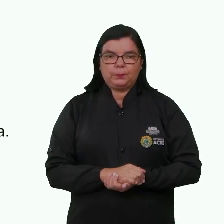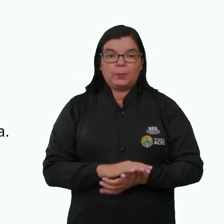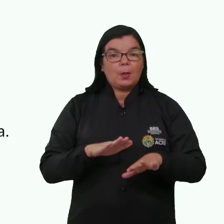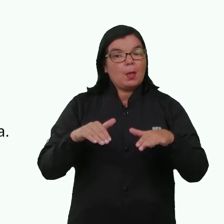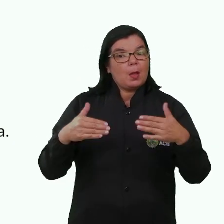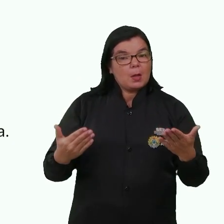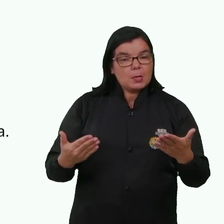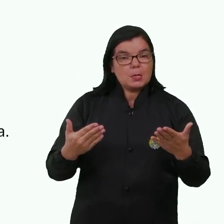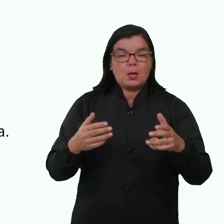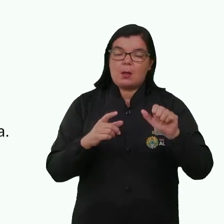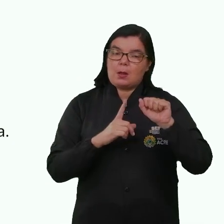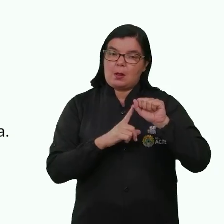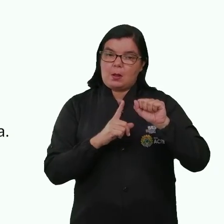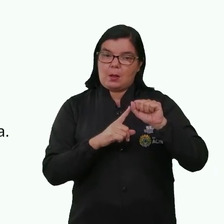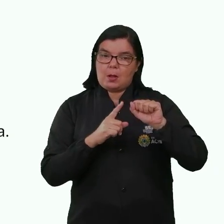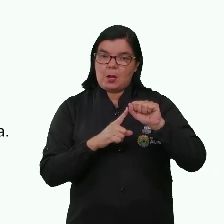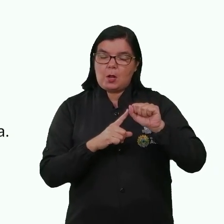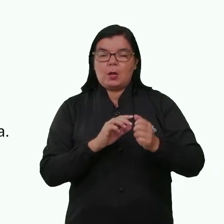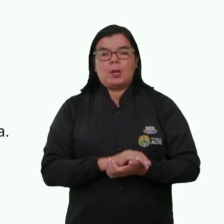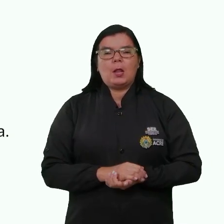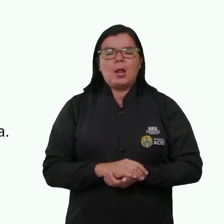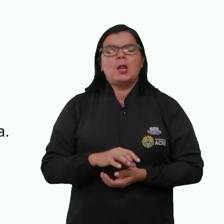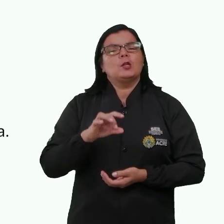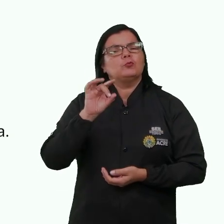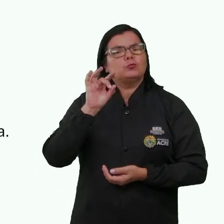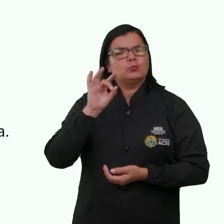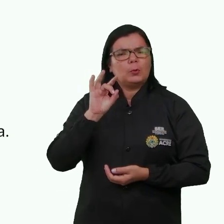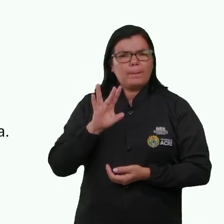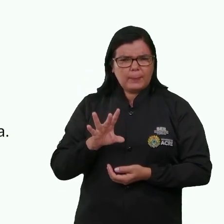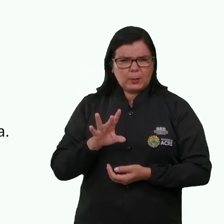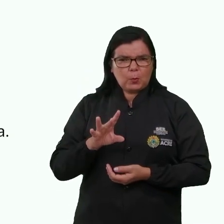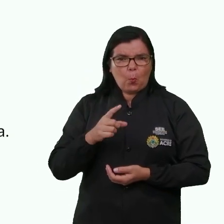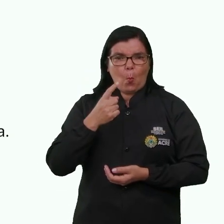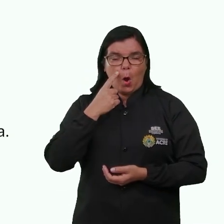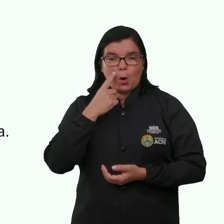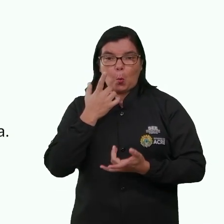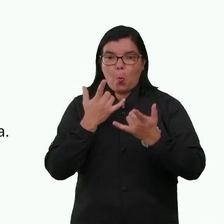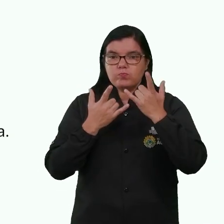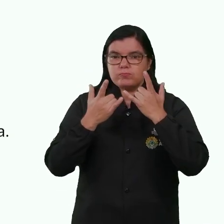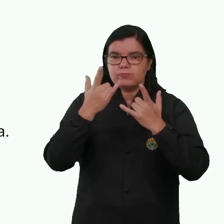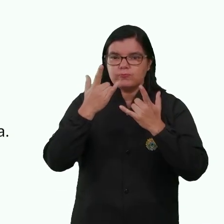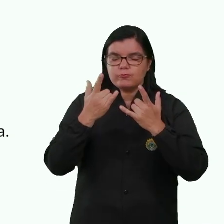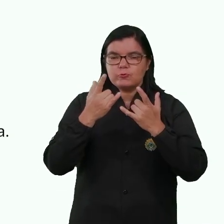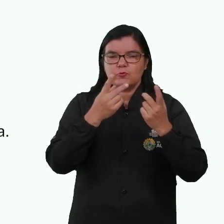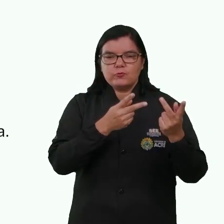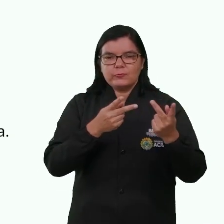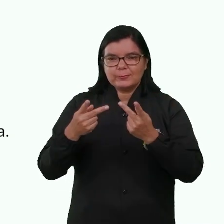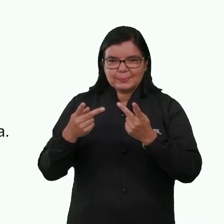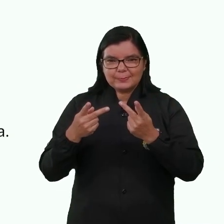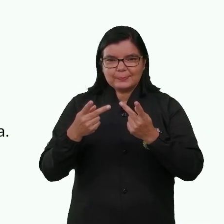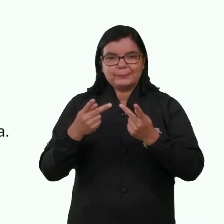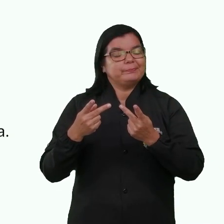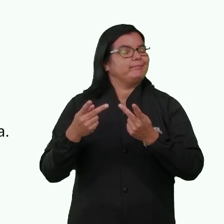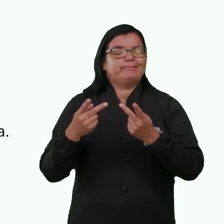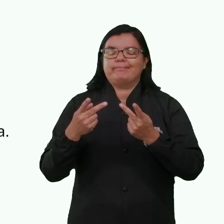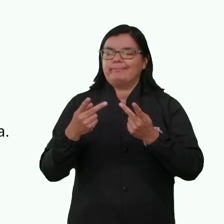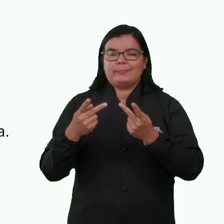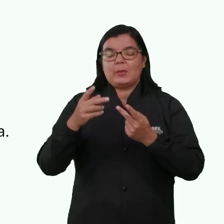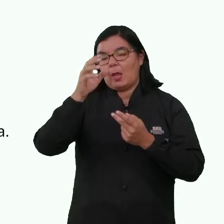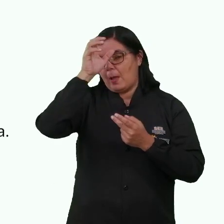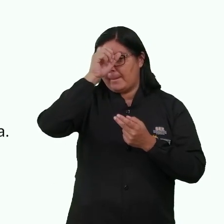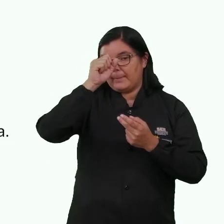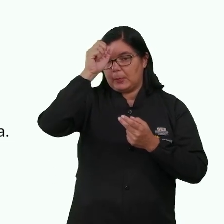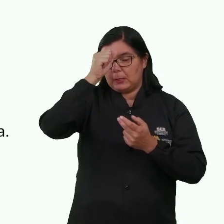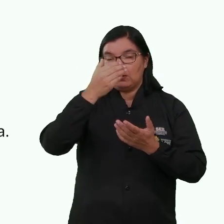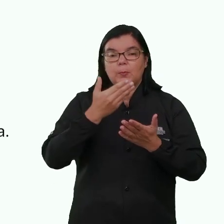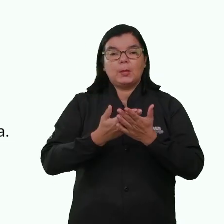aí? Alternativa A, eles representam apenas um atrativo turístico? Não, a gente aprendeu ao longo da